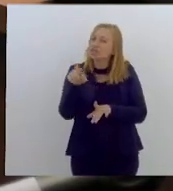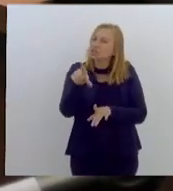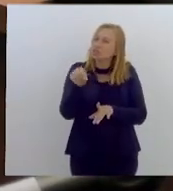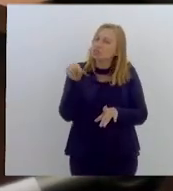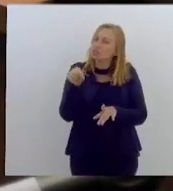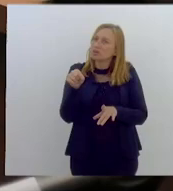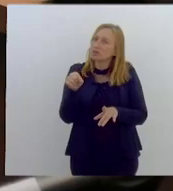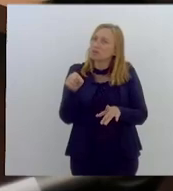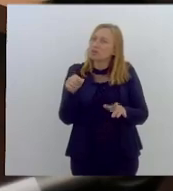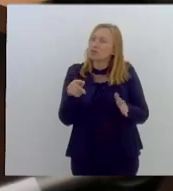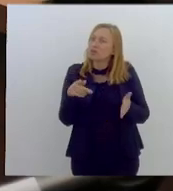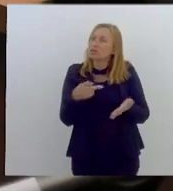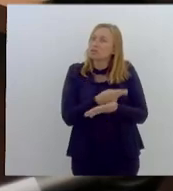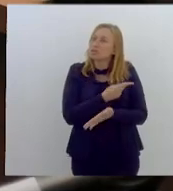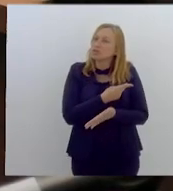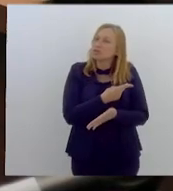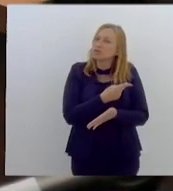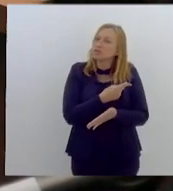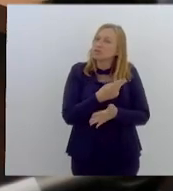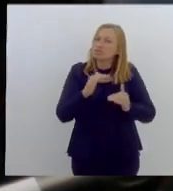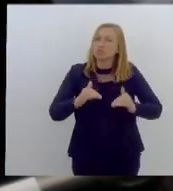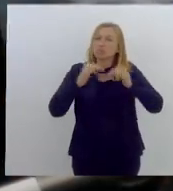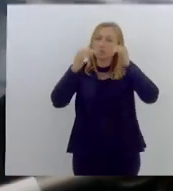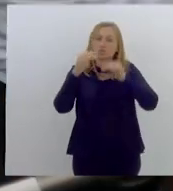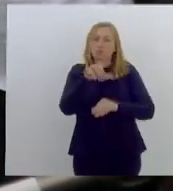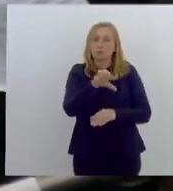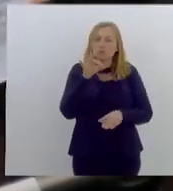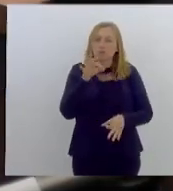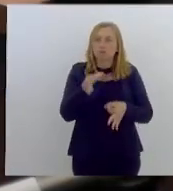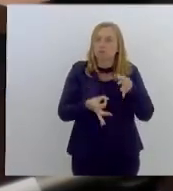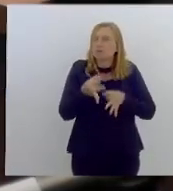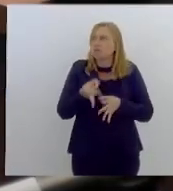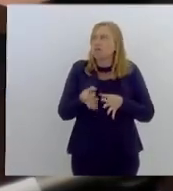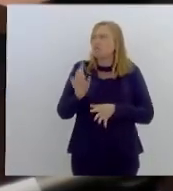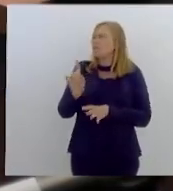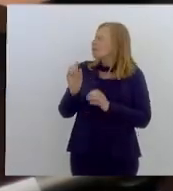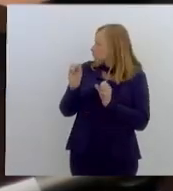uma decorrência da liminar do Supremo,